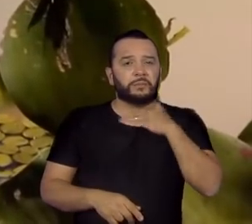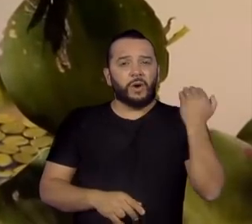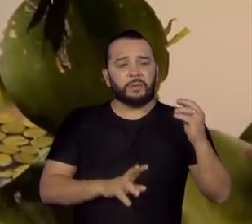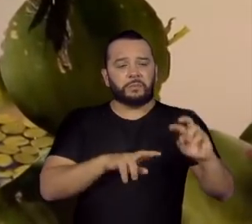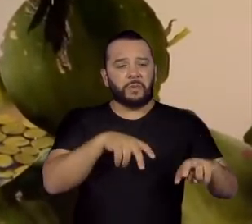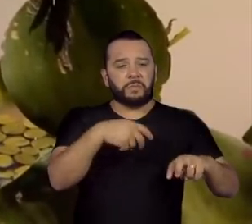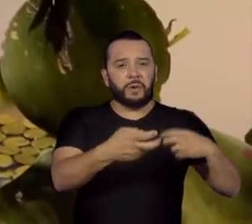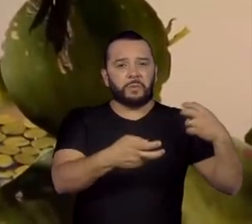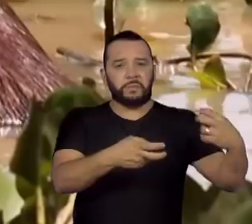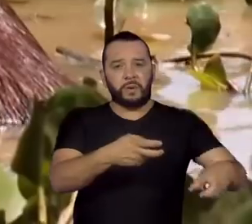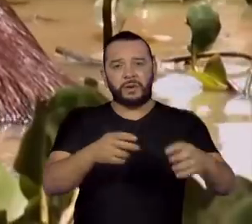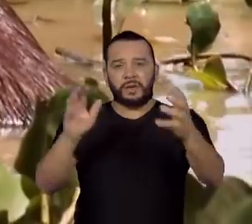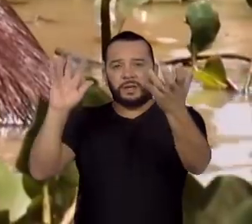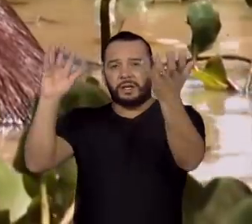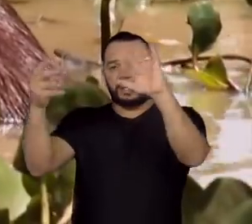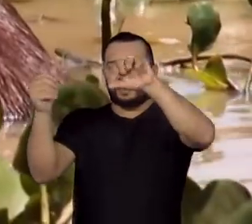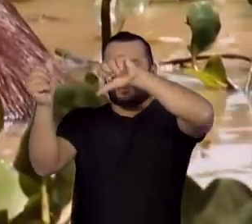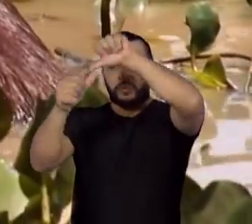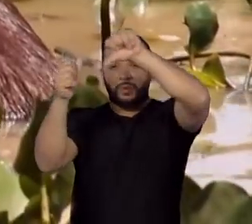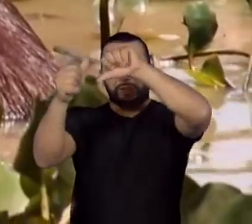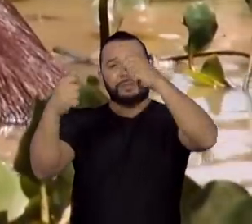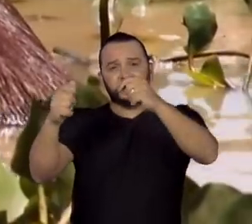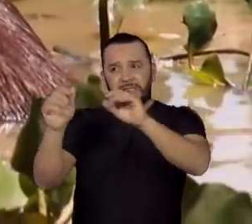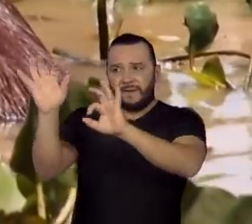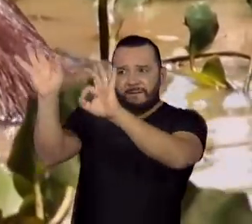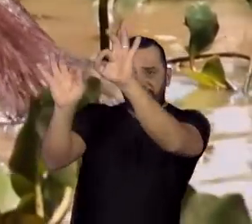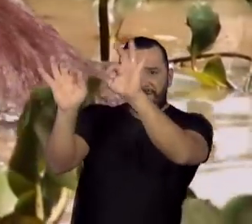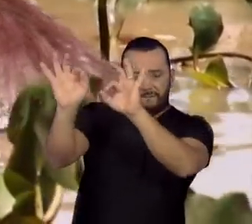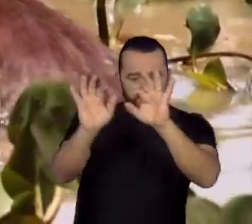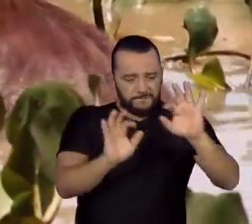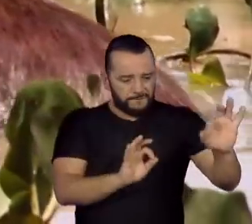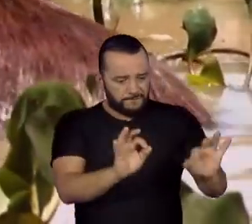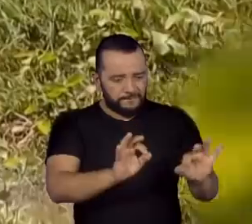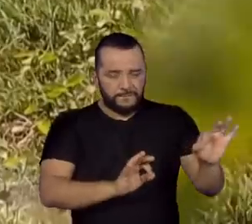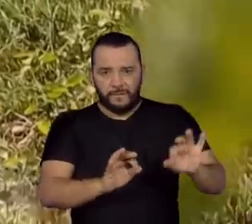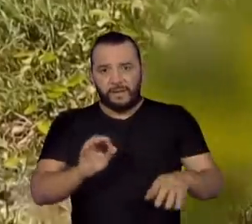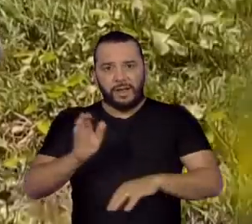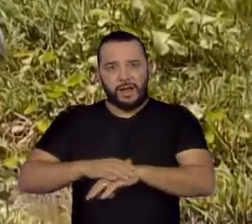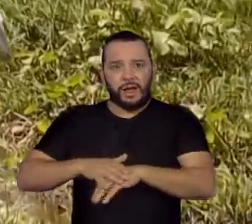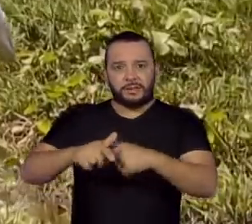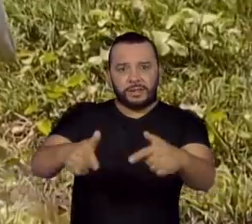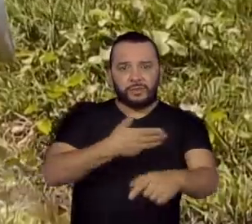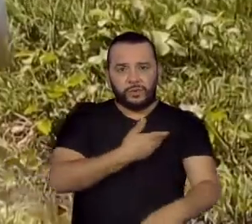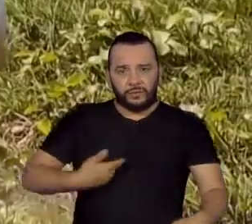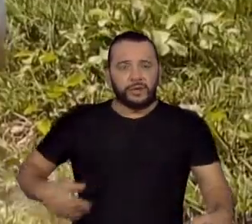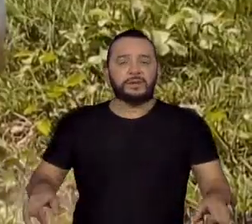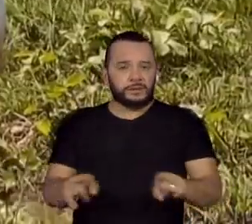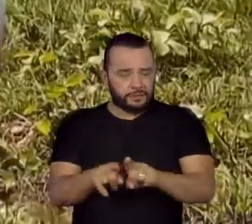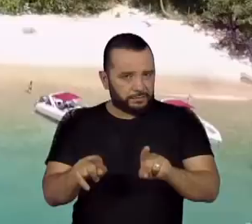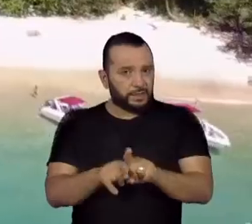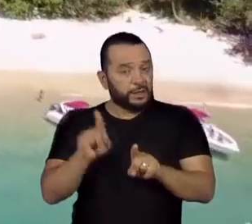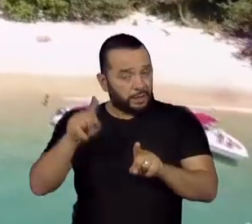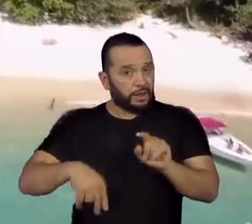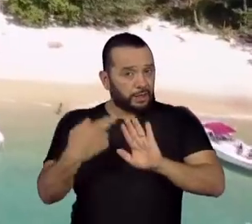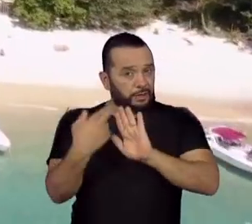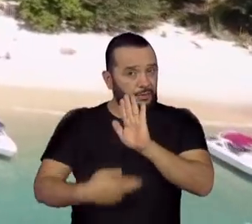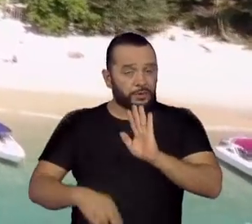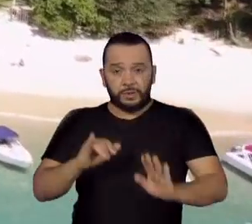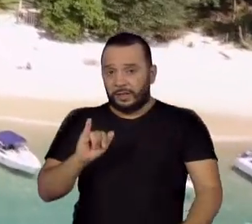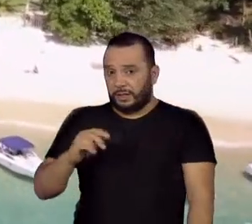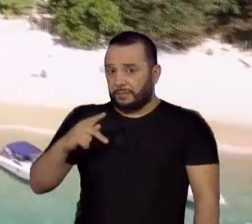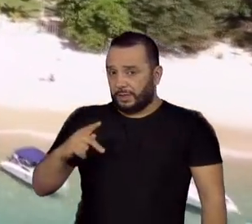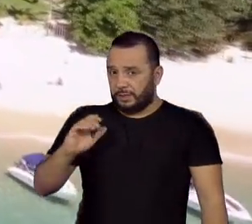enfrentadas conjuntamente, com políticas públicas coordenadas. É a conclusão do estudo recente do IPCC,